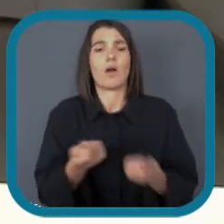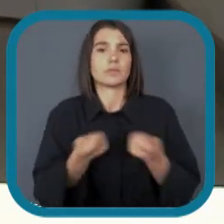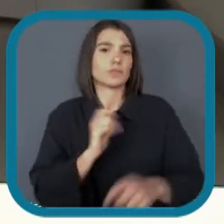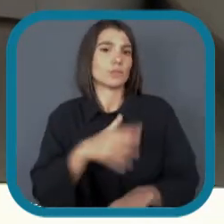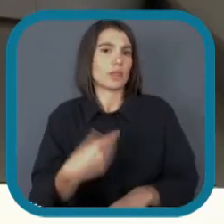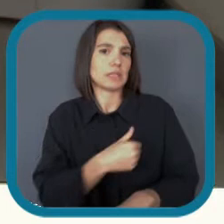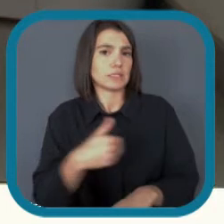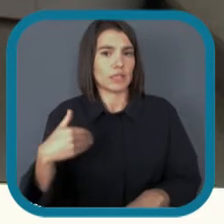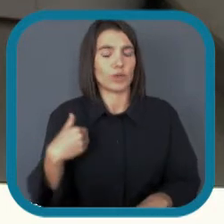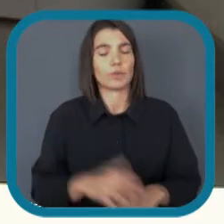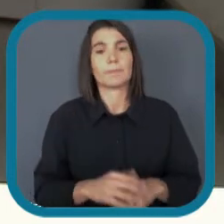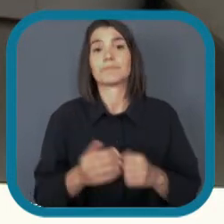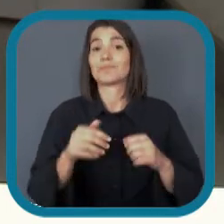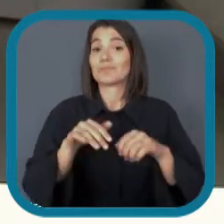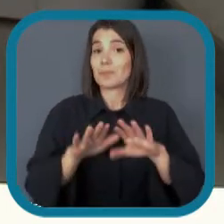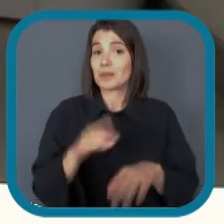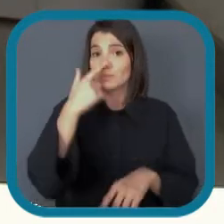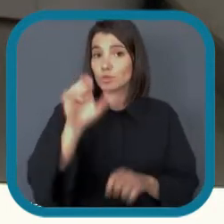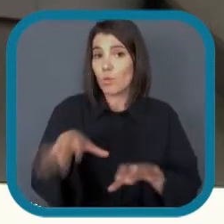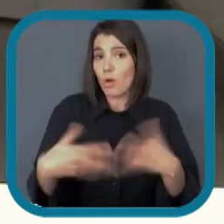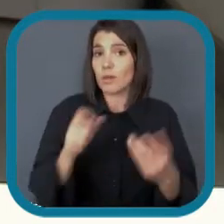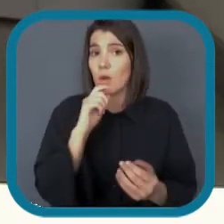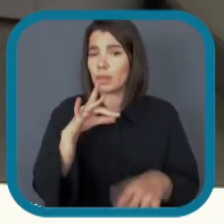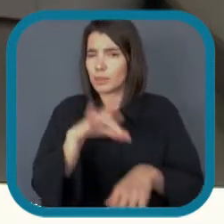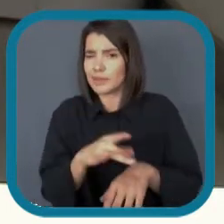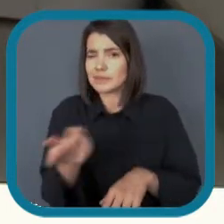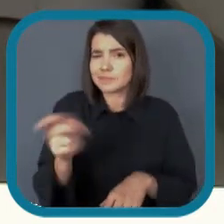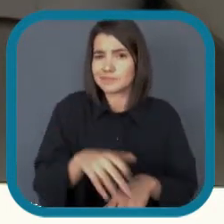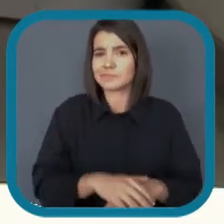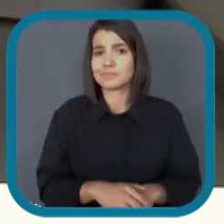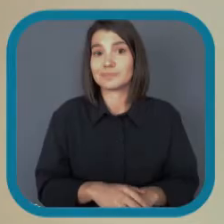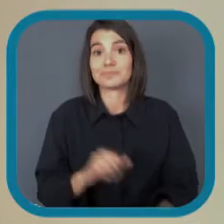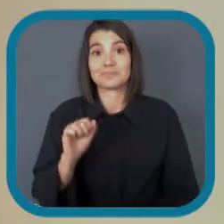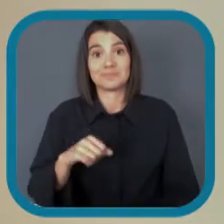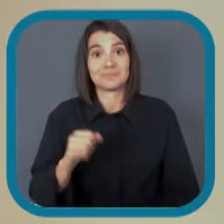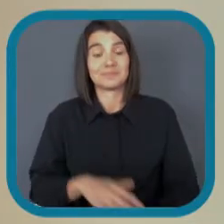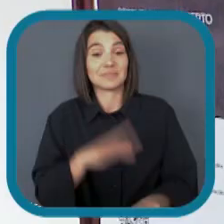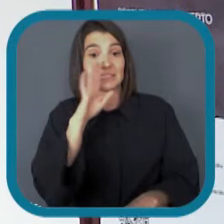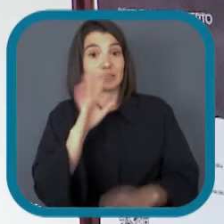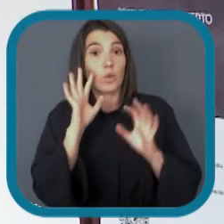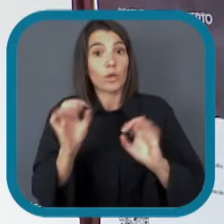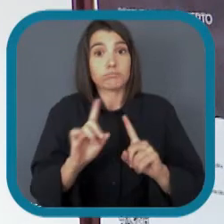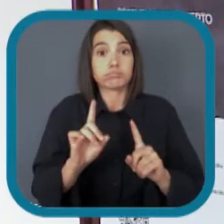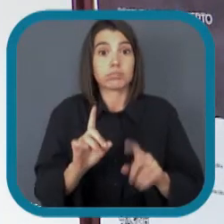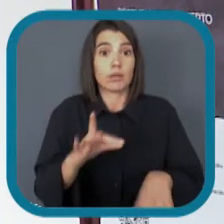pela Organização Mundial de Saúde. Mas qualquer pessoa pode contrair a doença? Sim.